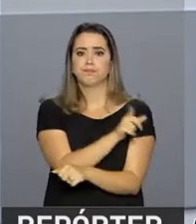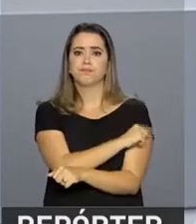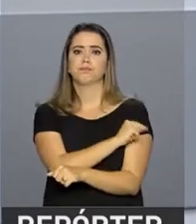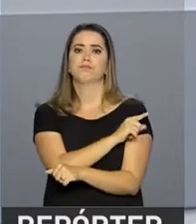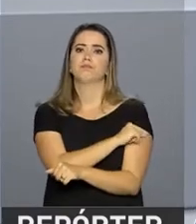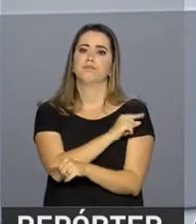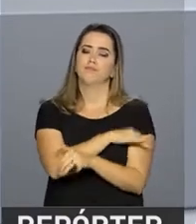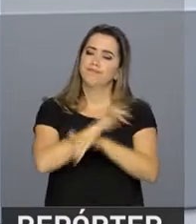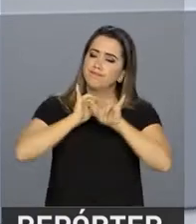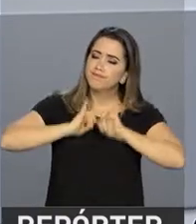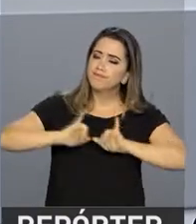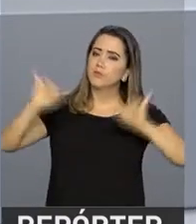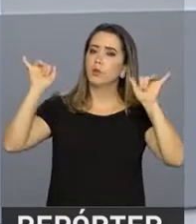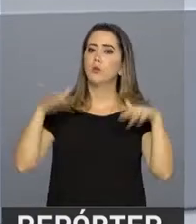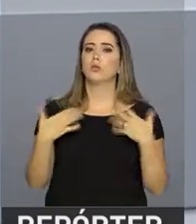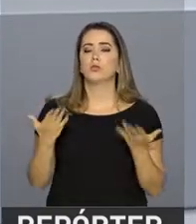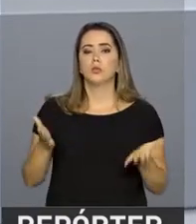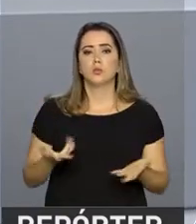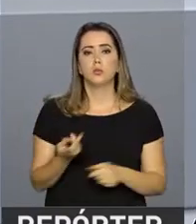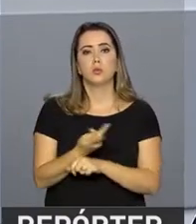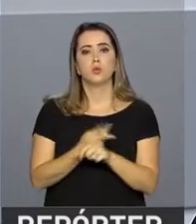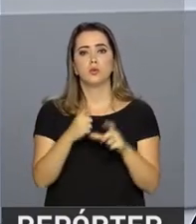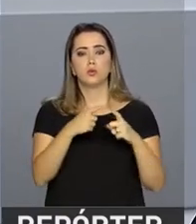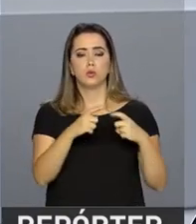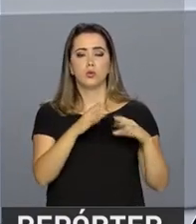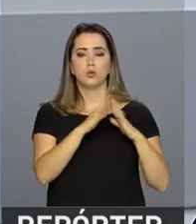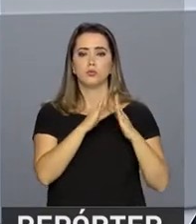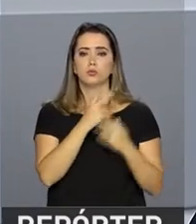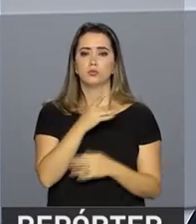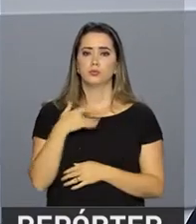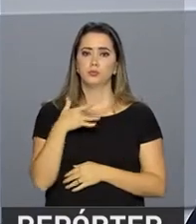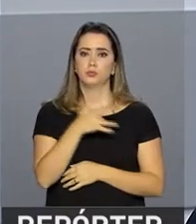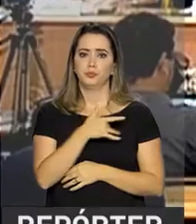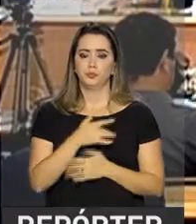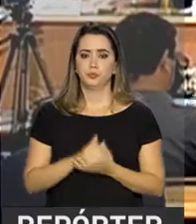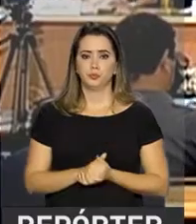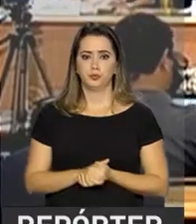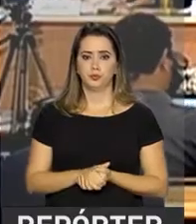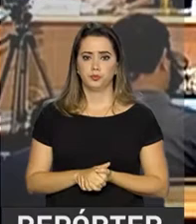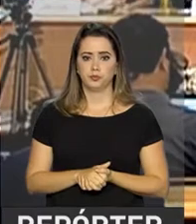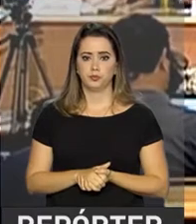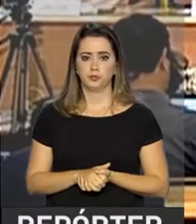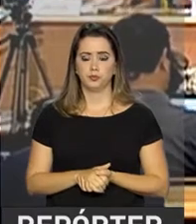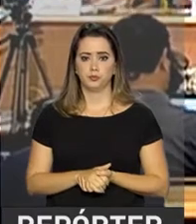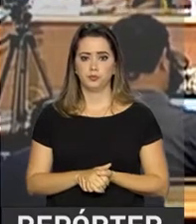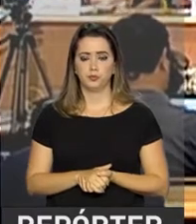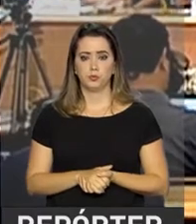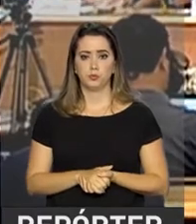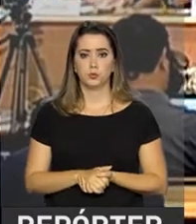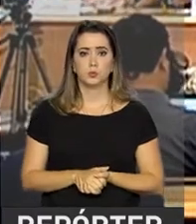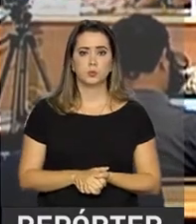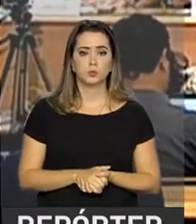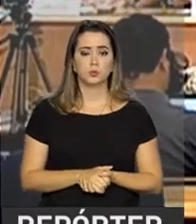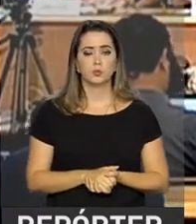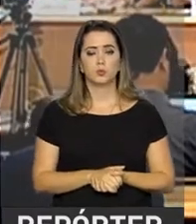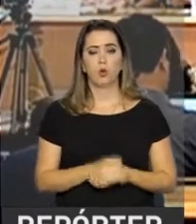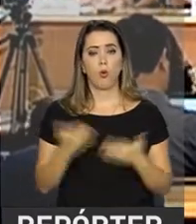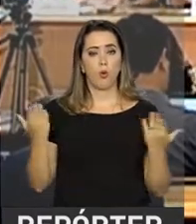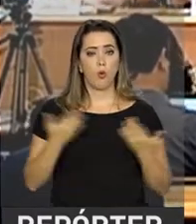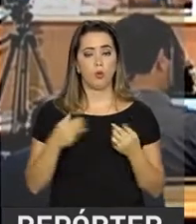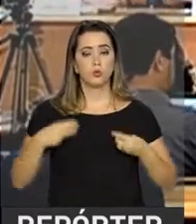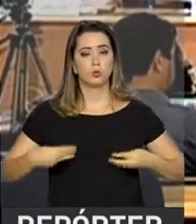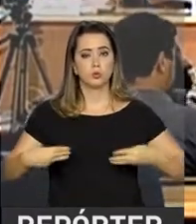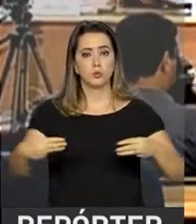participe da campanha e procure os postos de saúde o ministério da saúde atualizou os dados